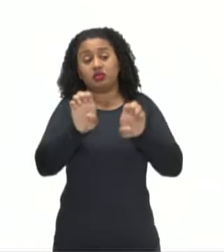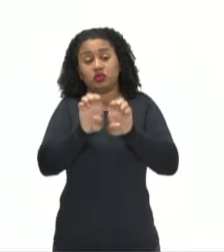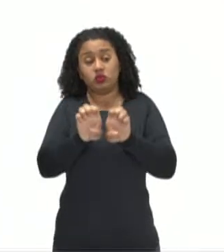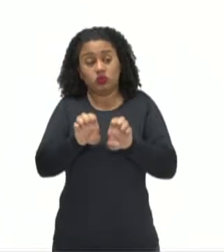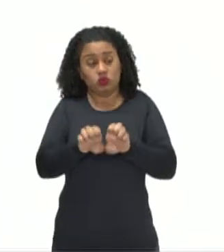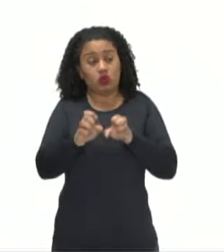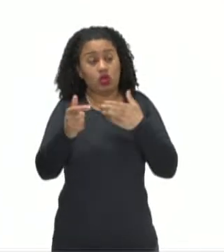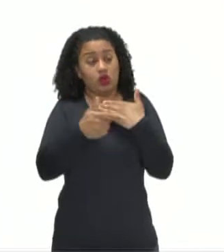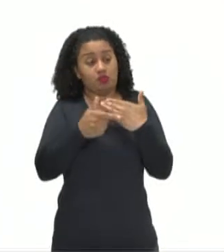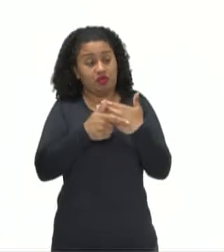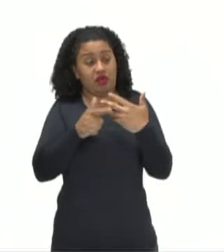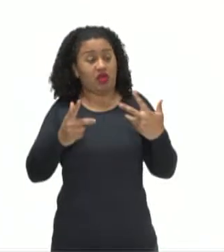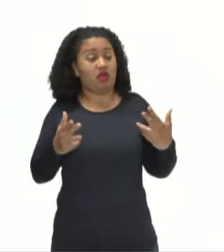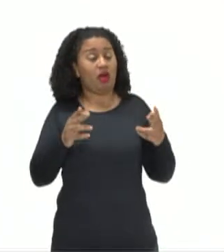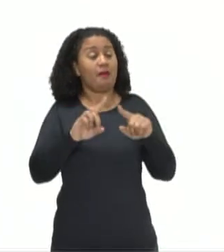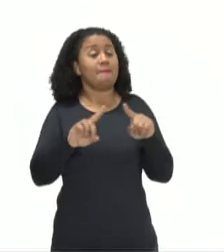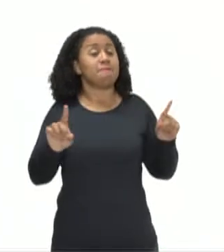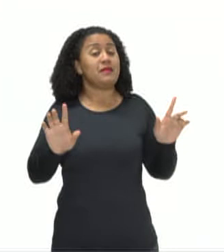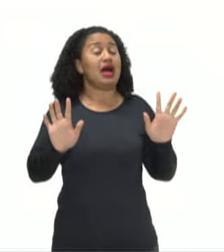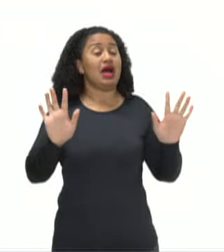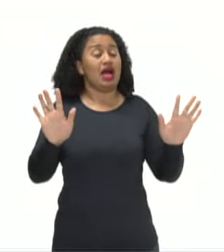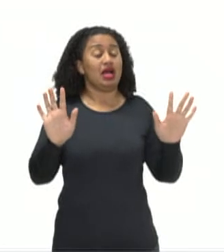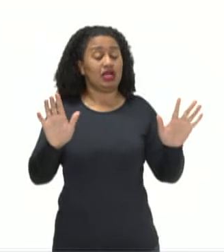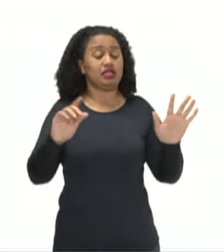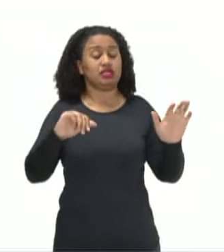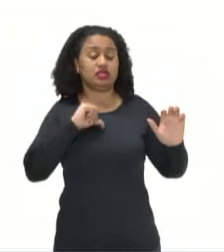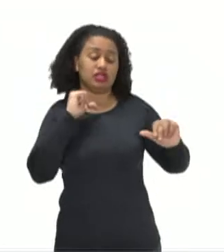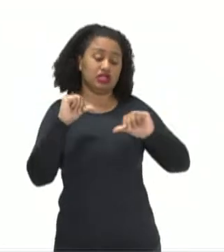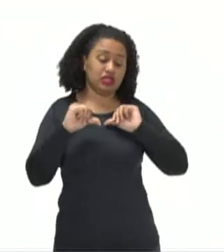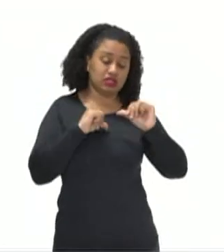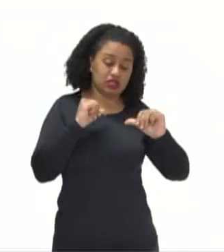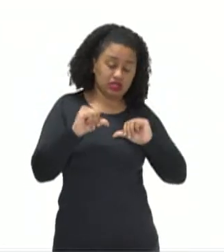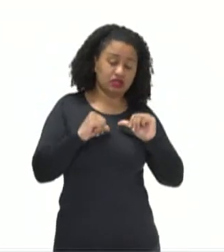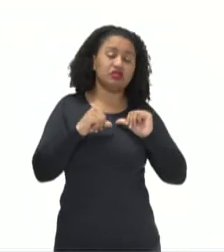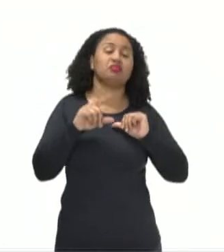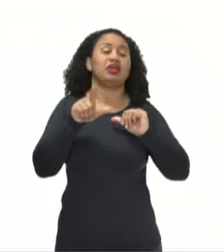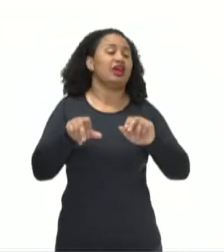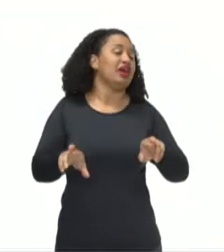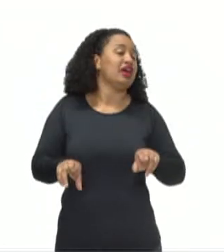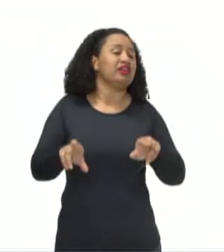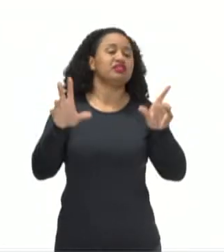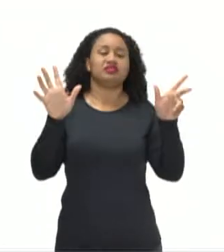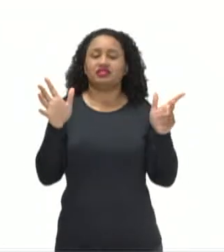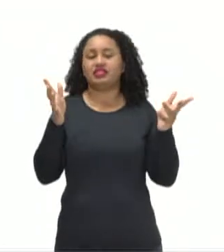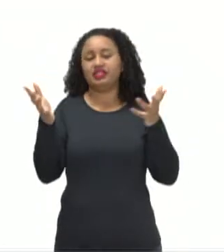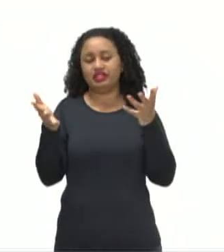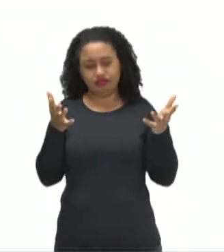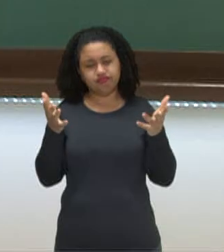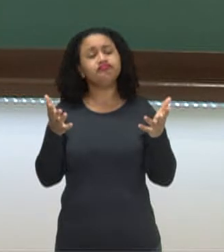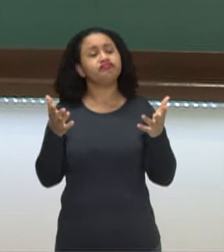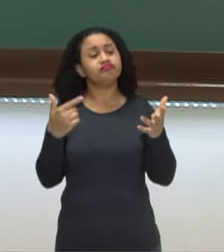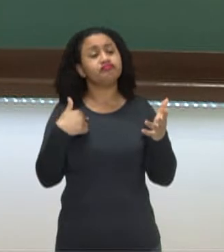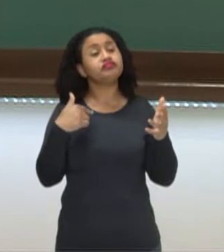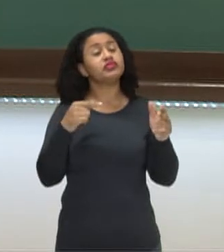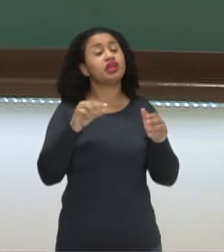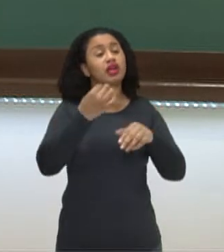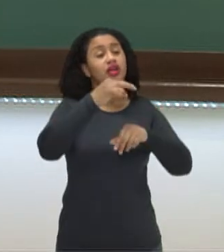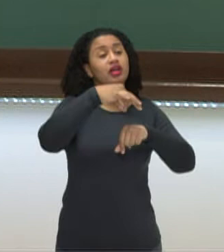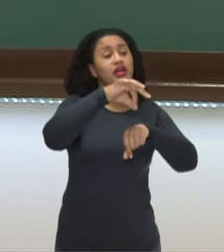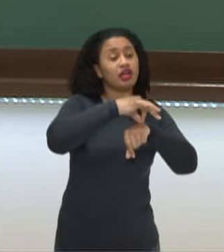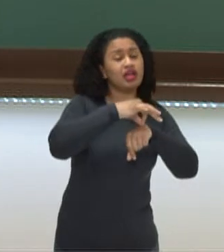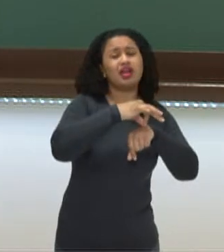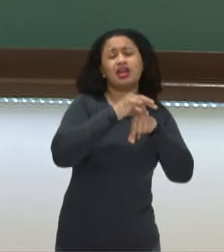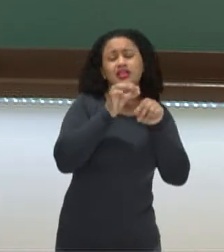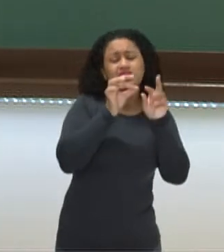função é a mesma, é voar. Porém, a anatomia da asa é completamente diferente. A asa do inseto